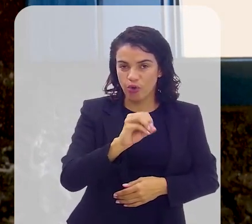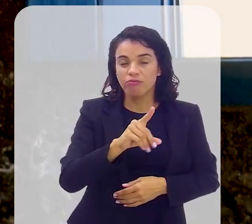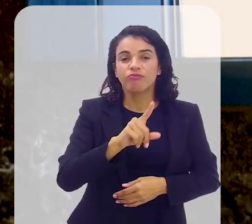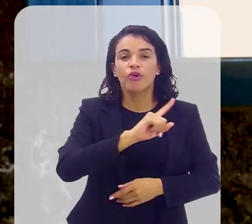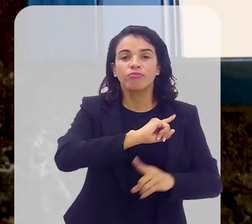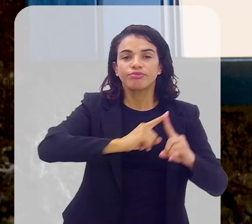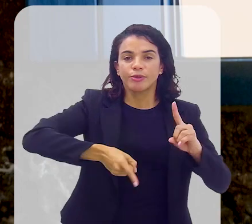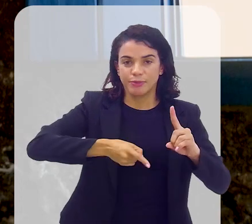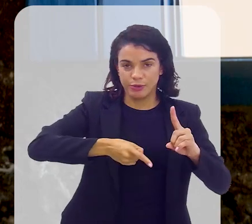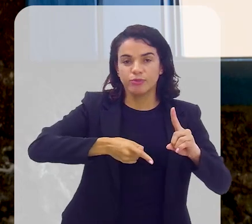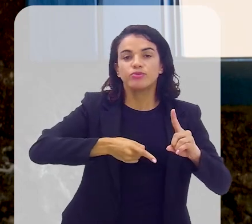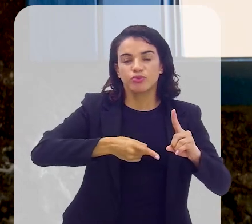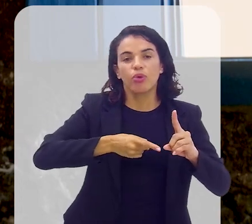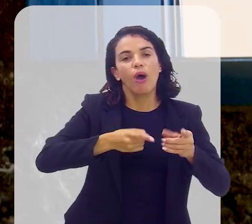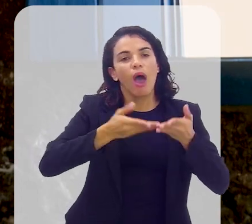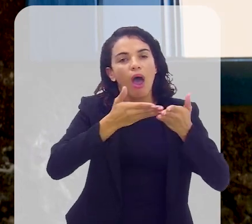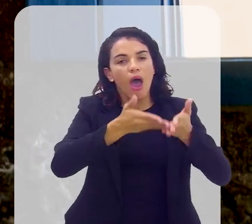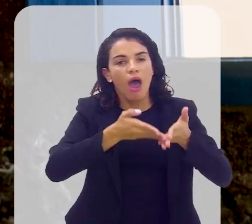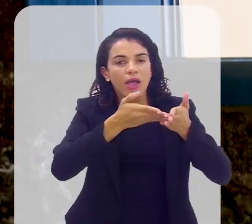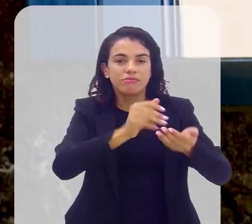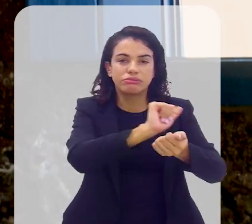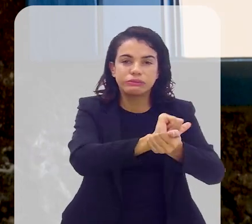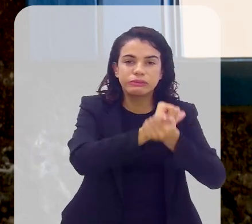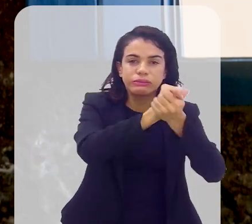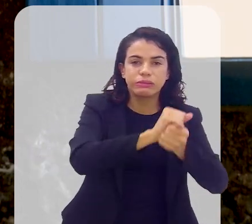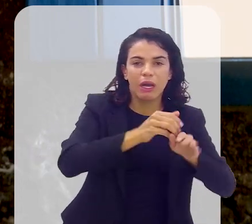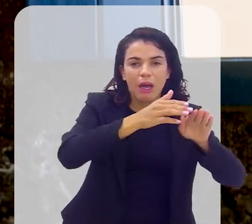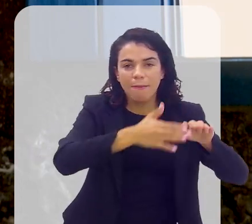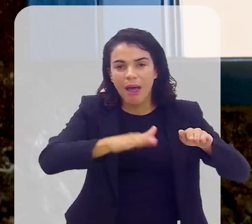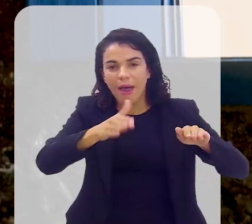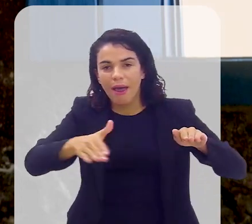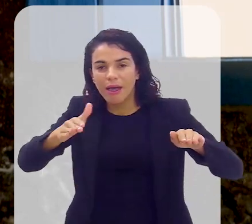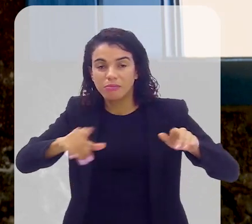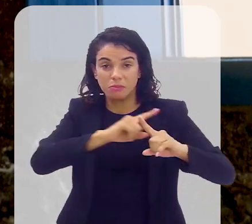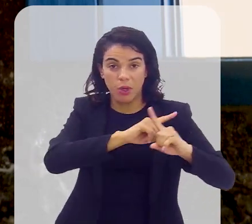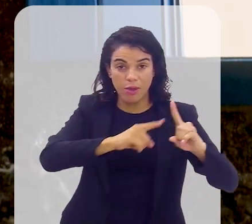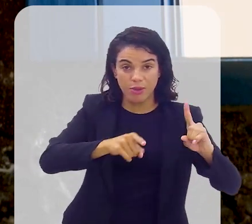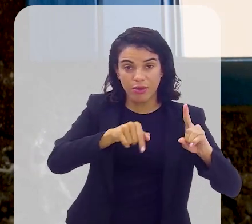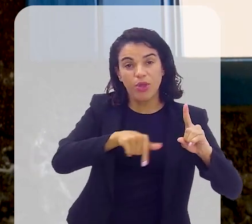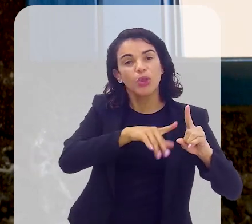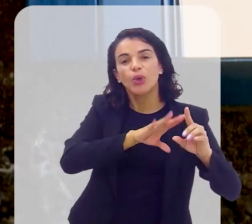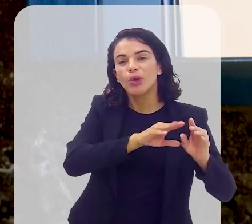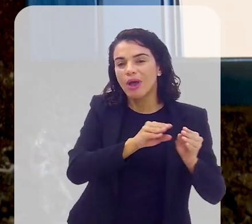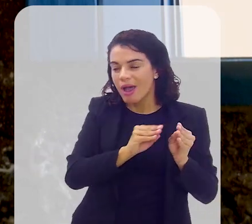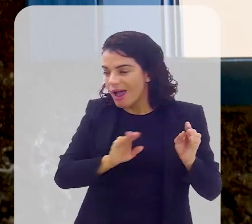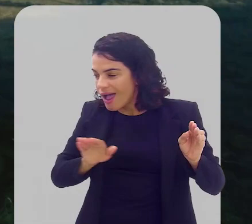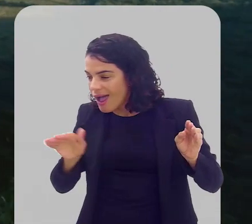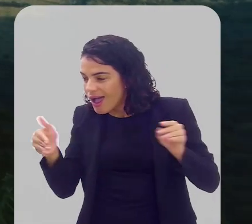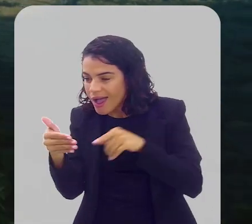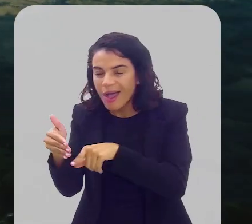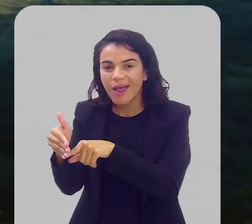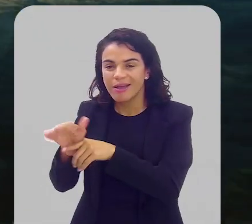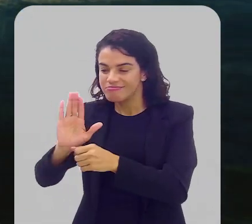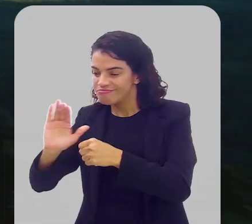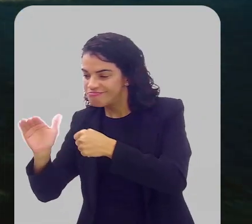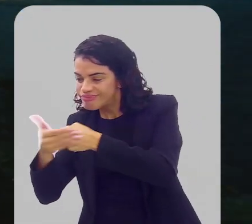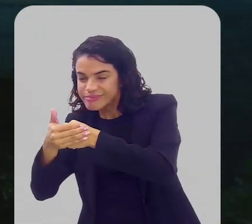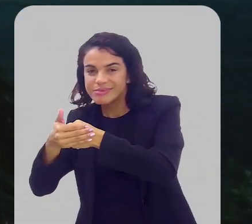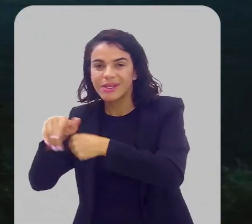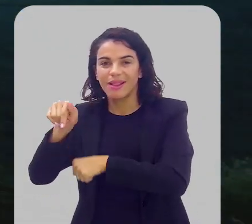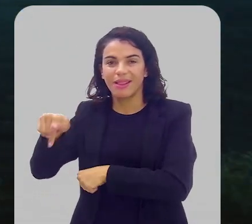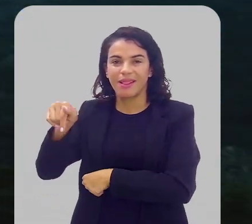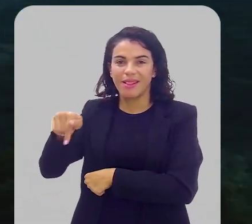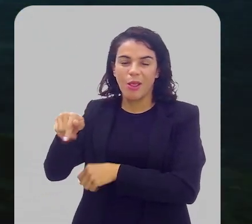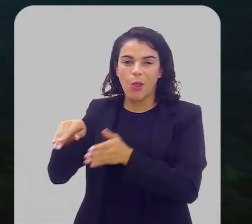da proibição da navegação transatlântica, proibindo a navegação negreira pelos mares, e todo o movimento de desembarque dos